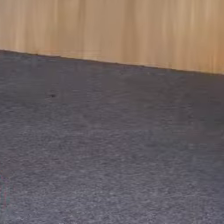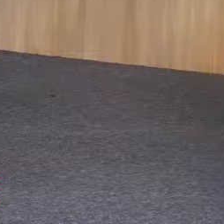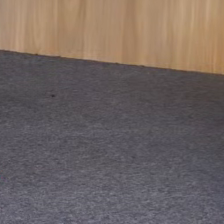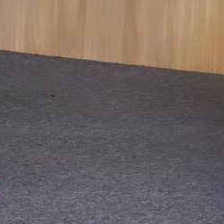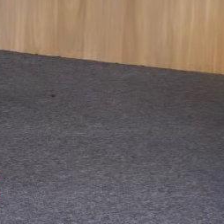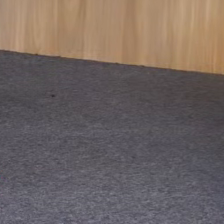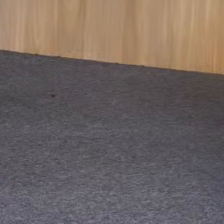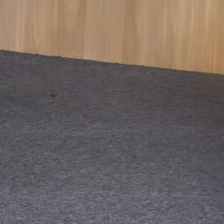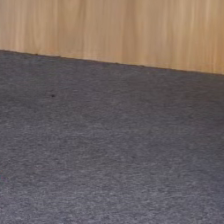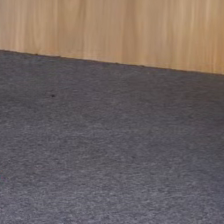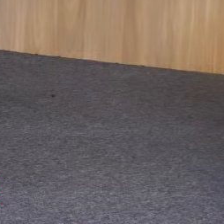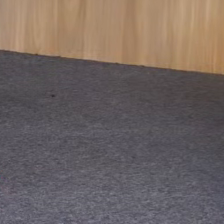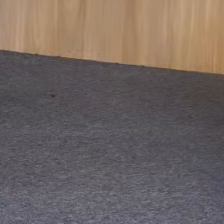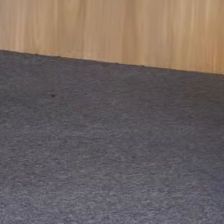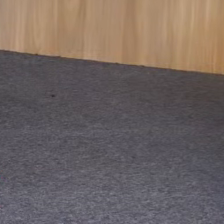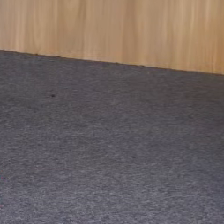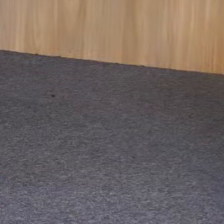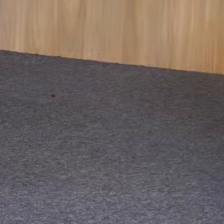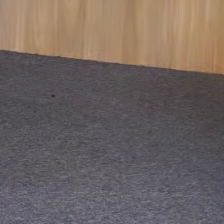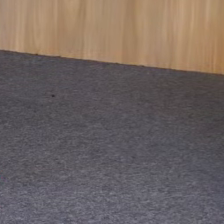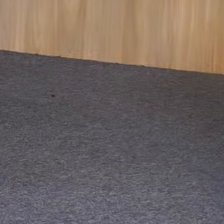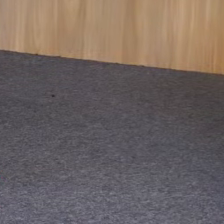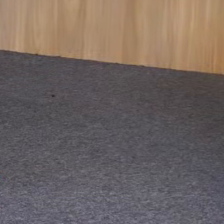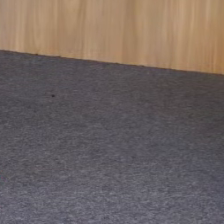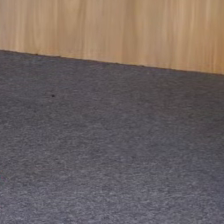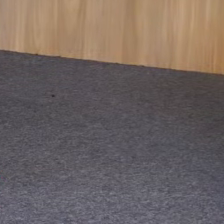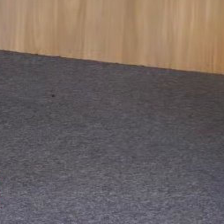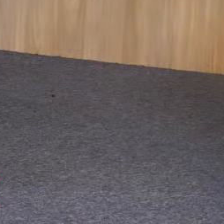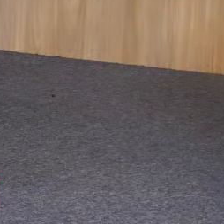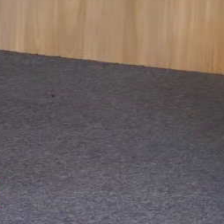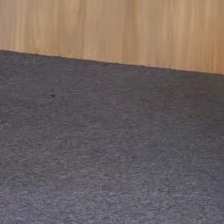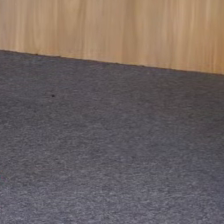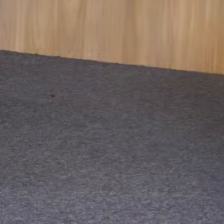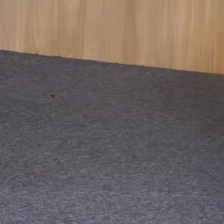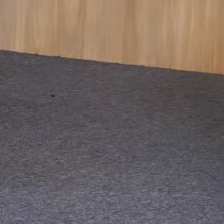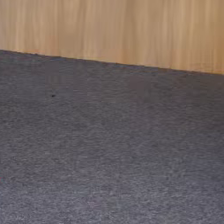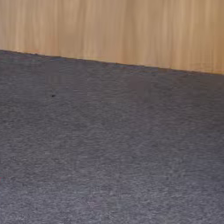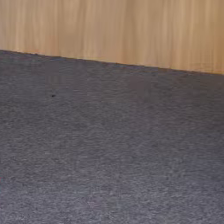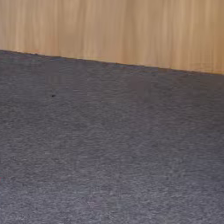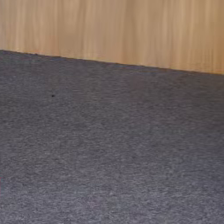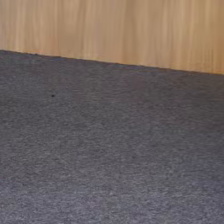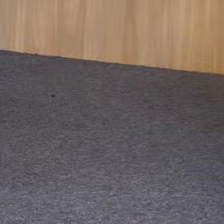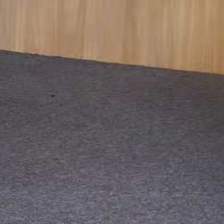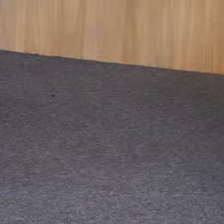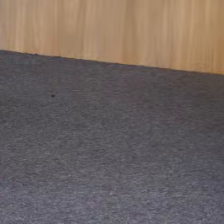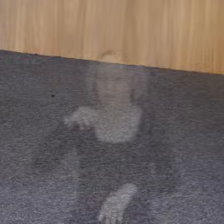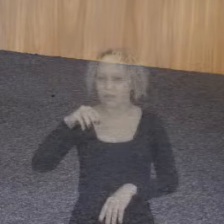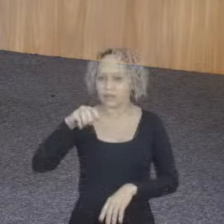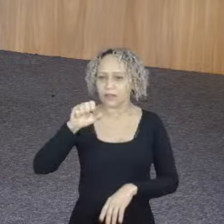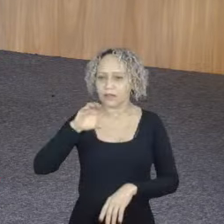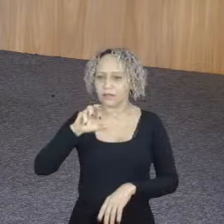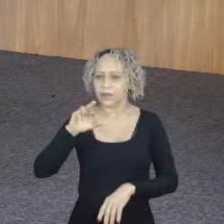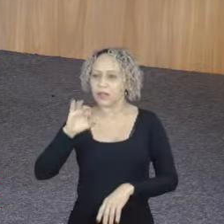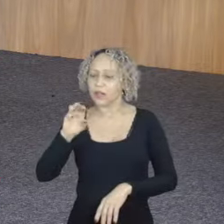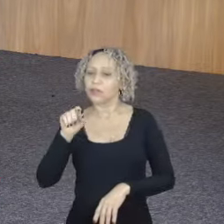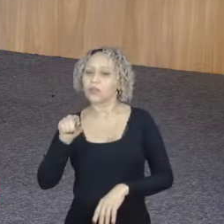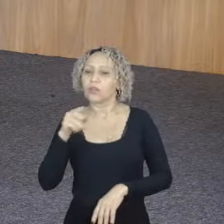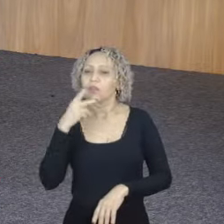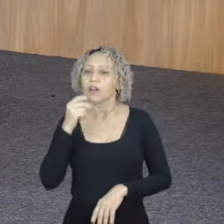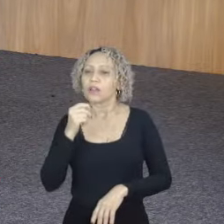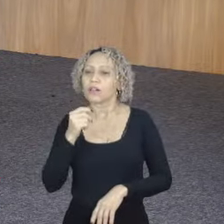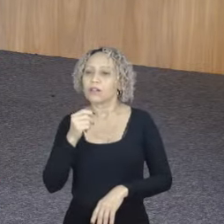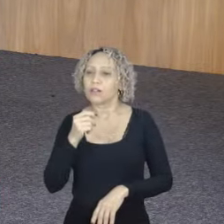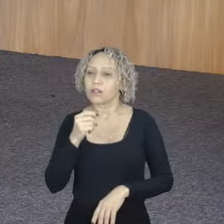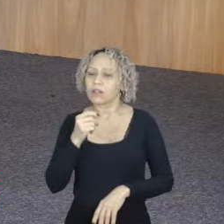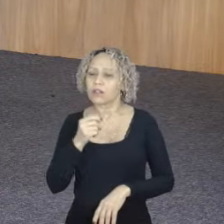XXI. E o presidente da França, Emmanuel Macron, afirmou que o submarino simboliza a boa parceria